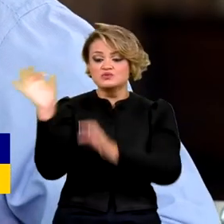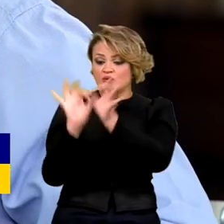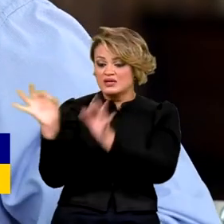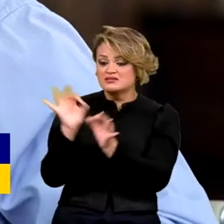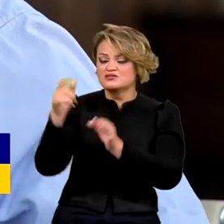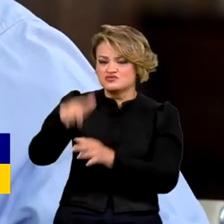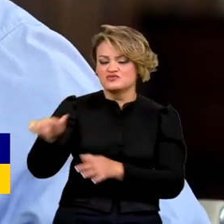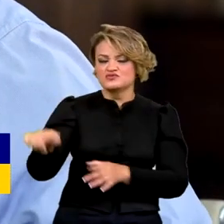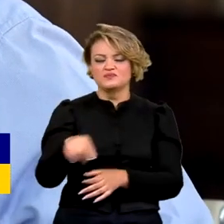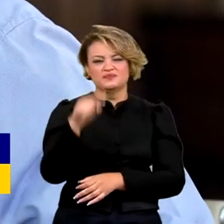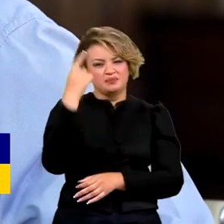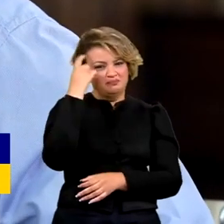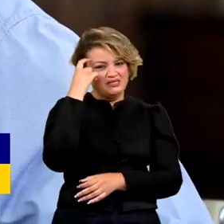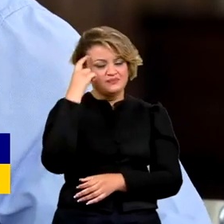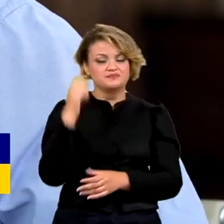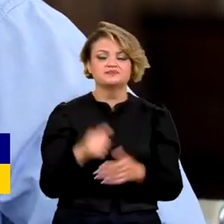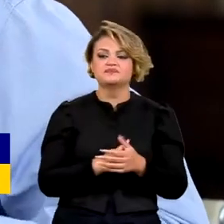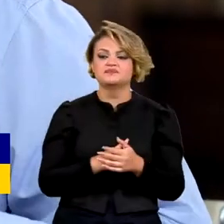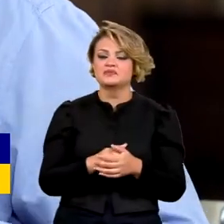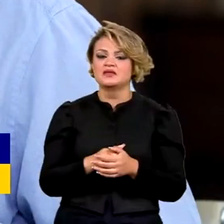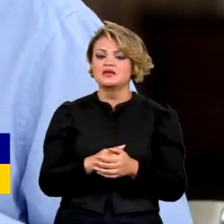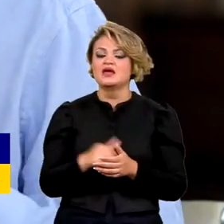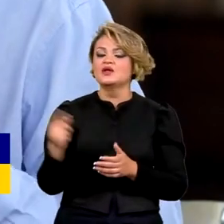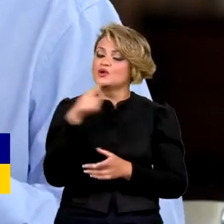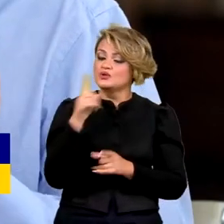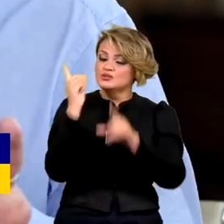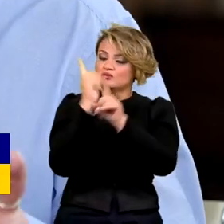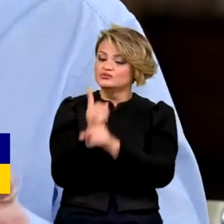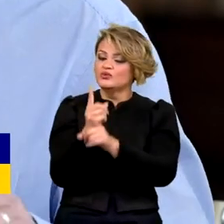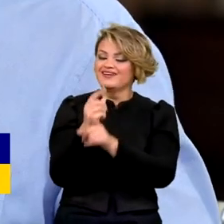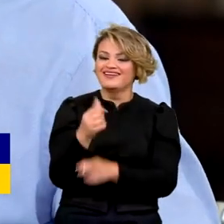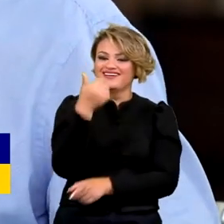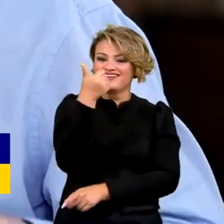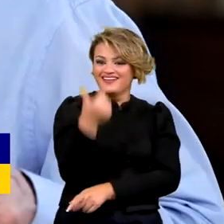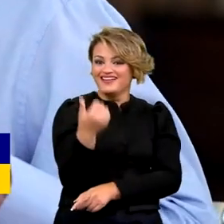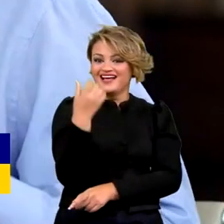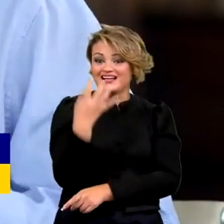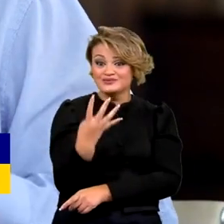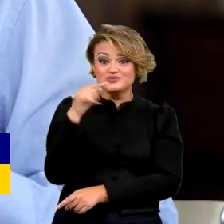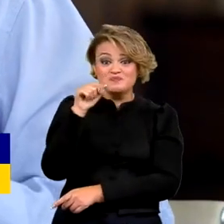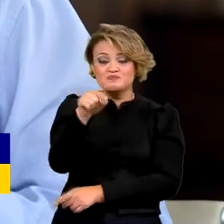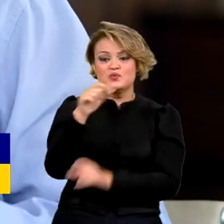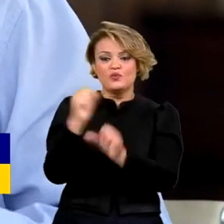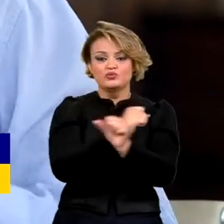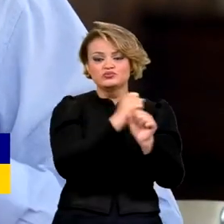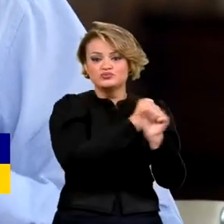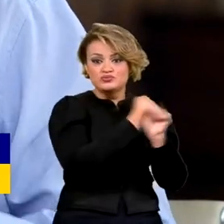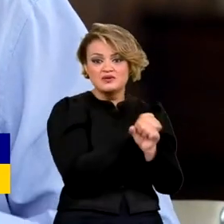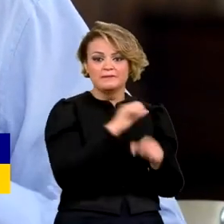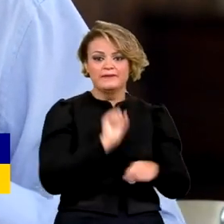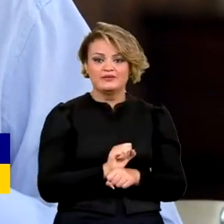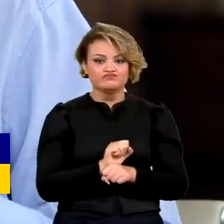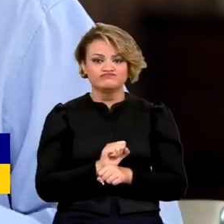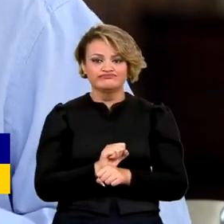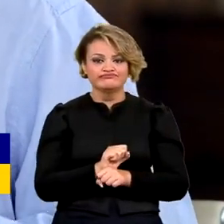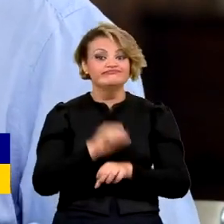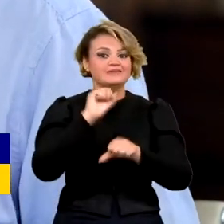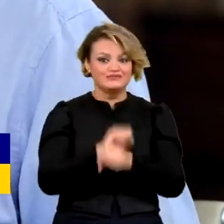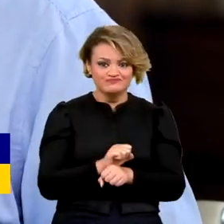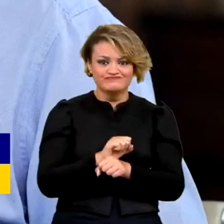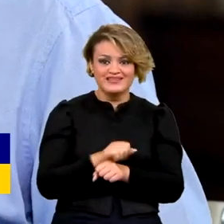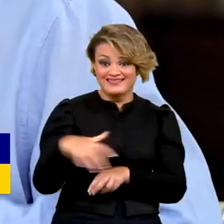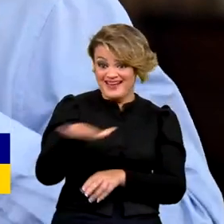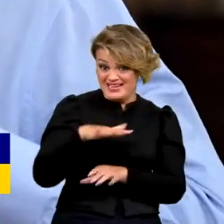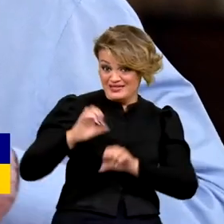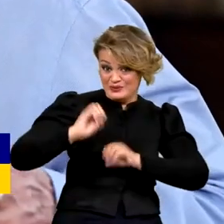nós encontramos 14.000 obras paradas 14.000 só na era da educação são 4.000 obras